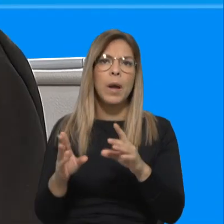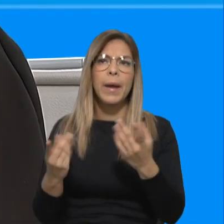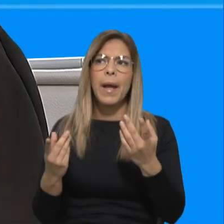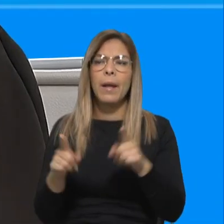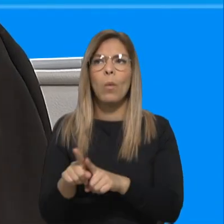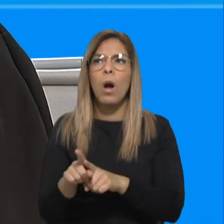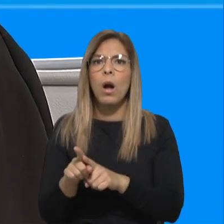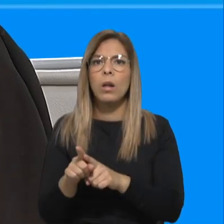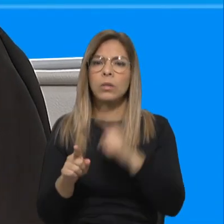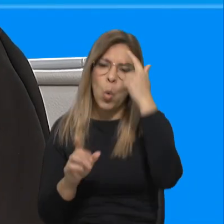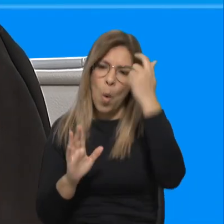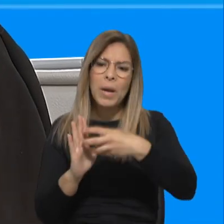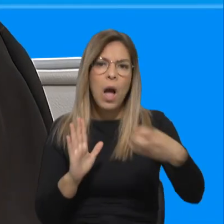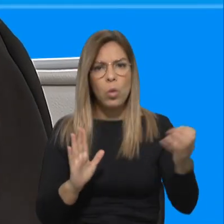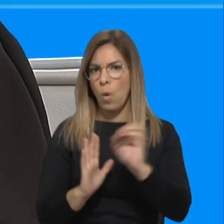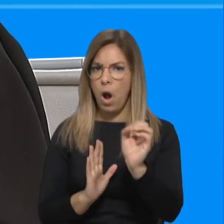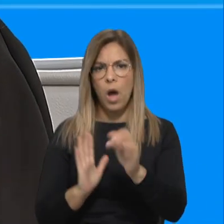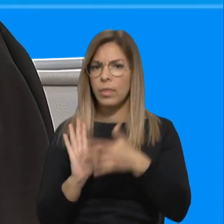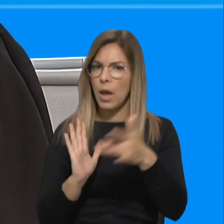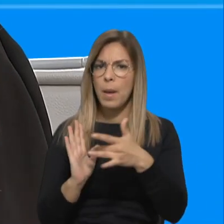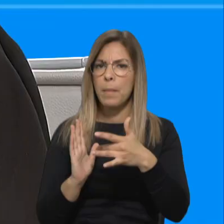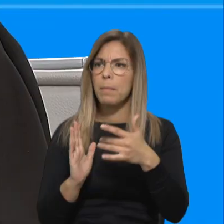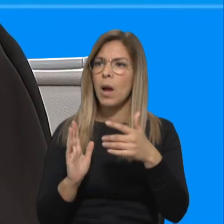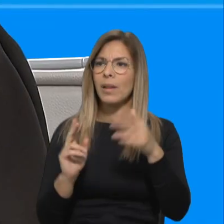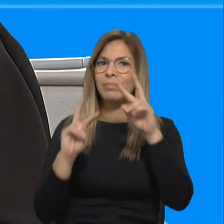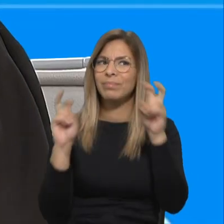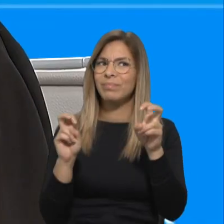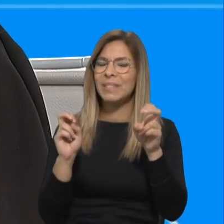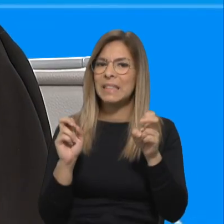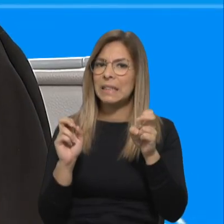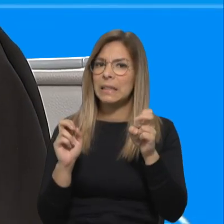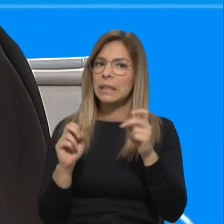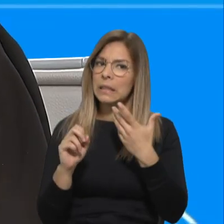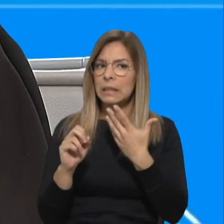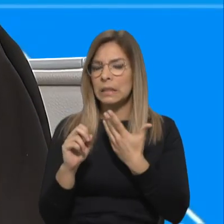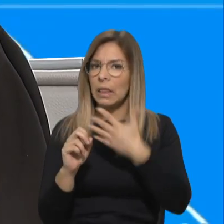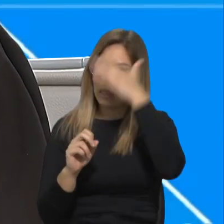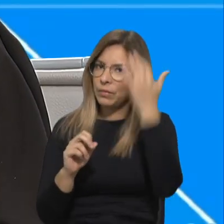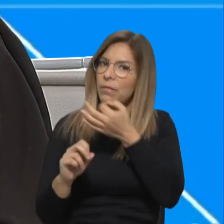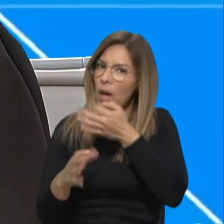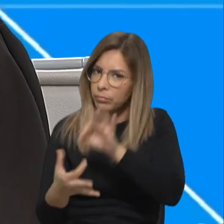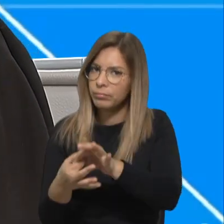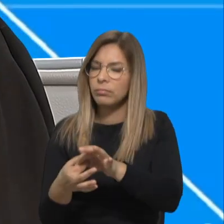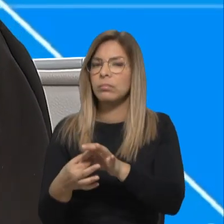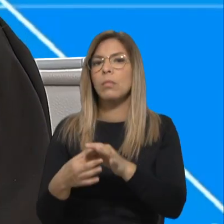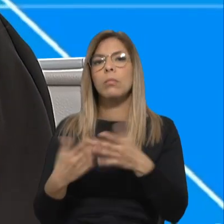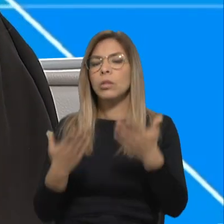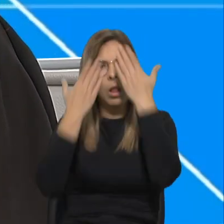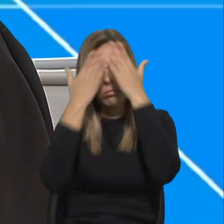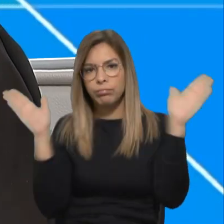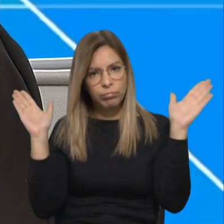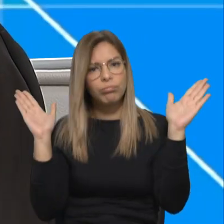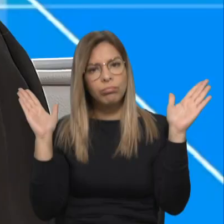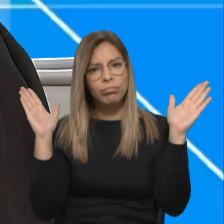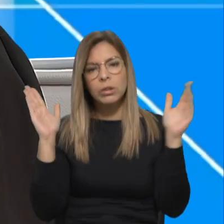desconstruindo e também descomplicando um bocadinho o tema. Um tema tabu, é um tema que às vezes é difícil falar, e que é importante que possamos falá-lo